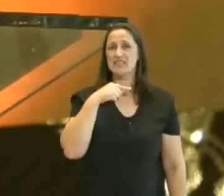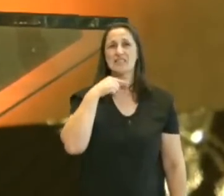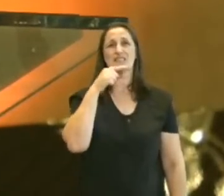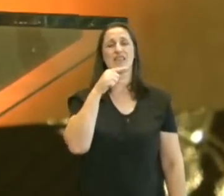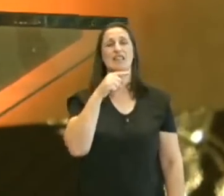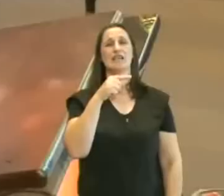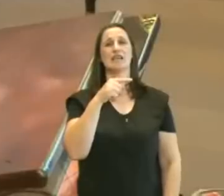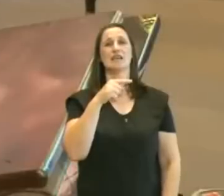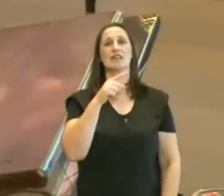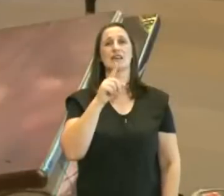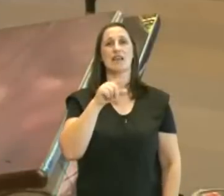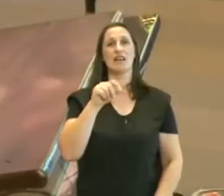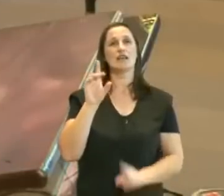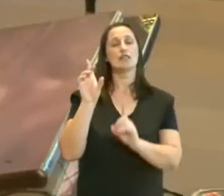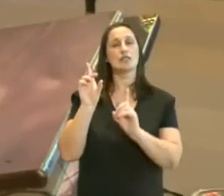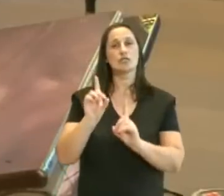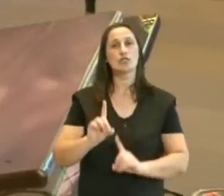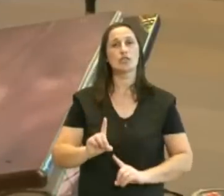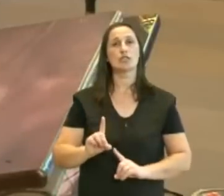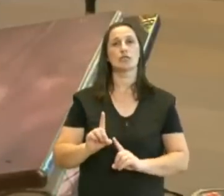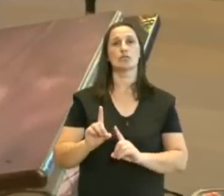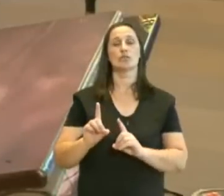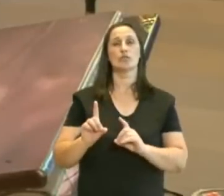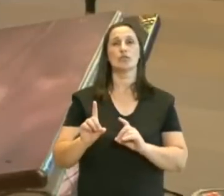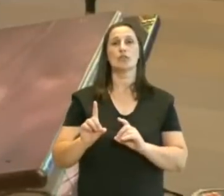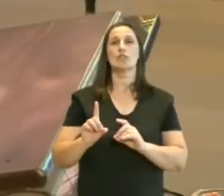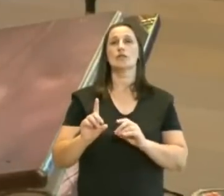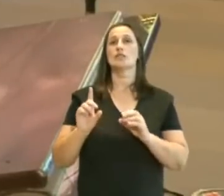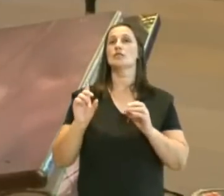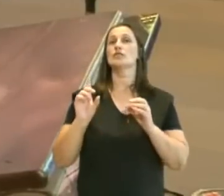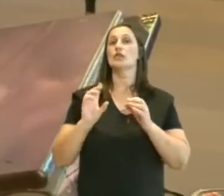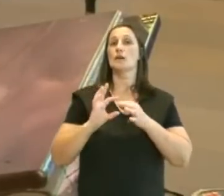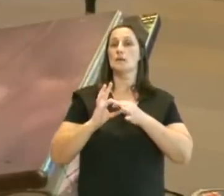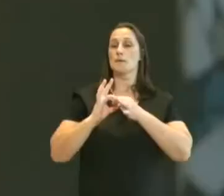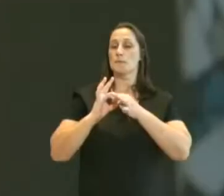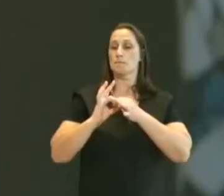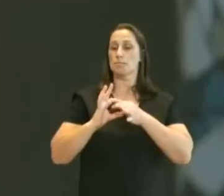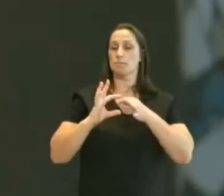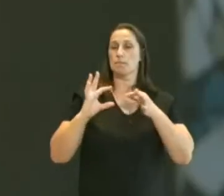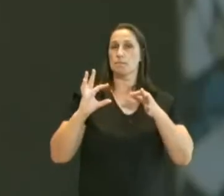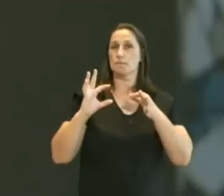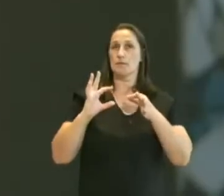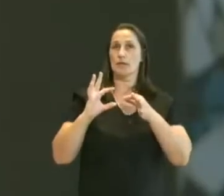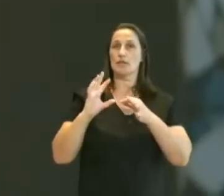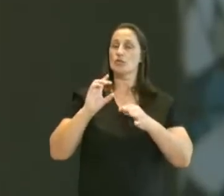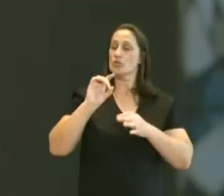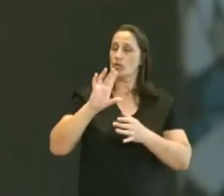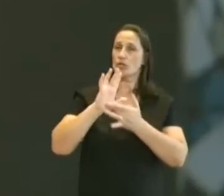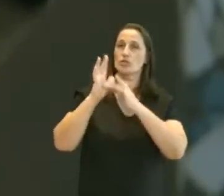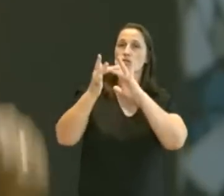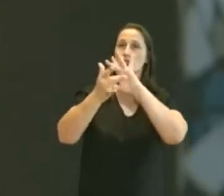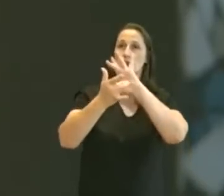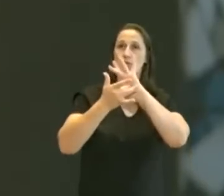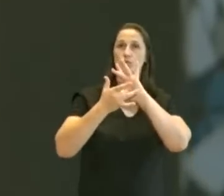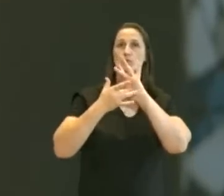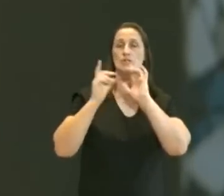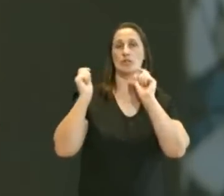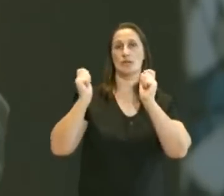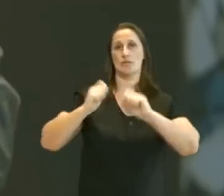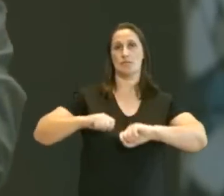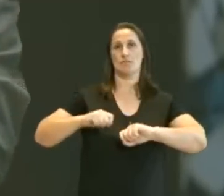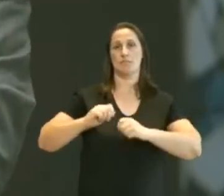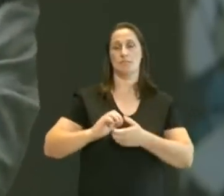ninguém é digno de desatar os selos desse plano, a não ser aquele que morreu e ressuscitou por